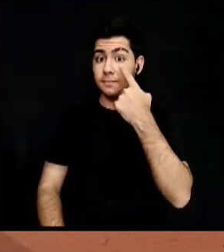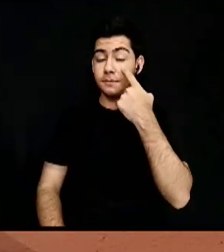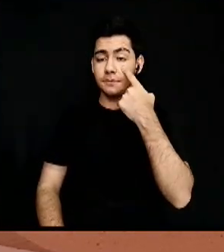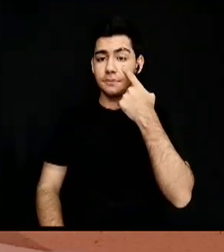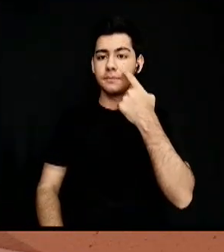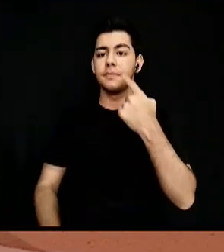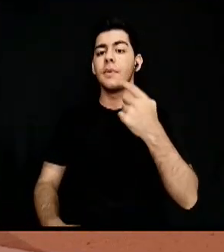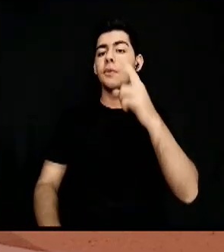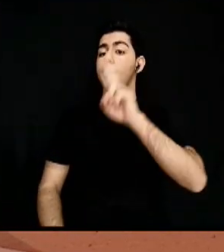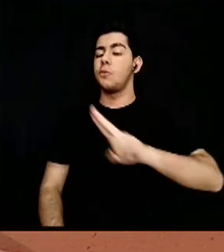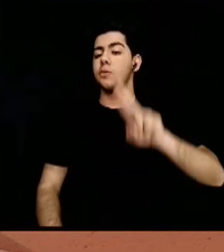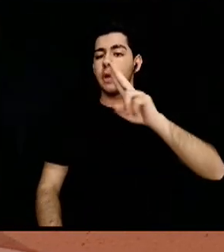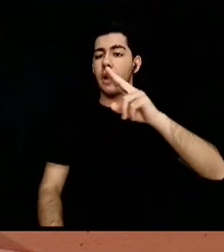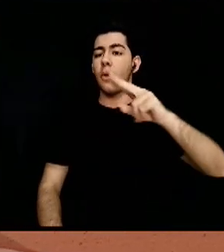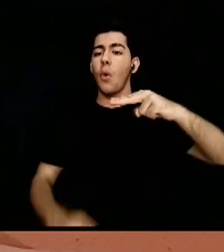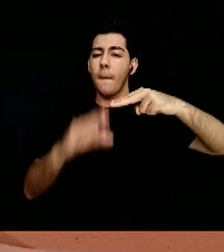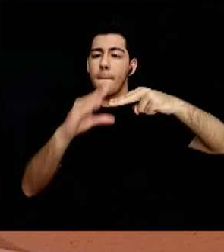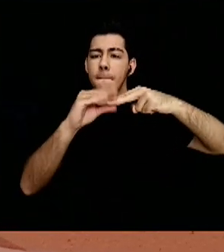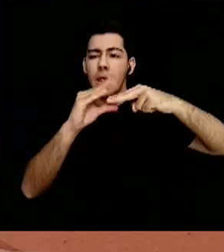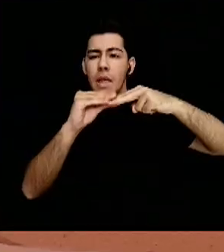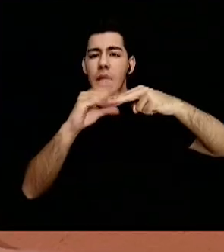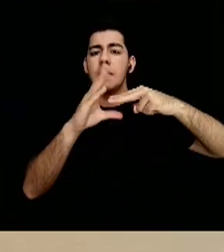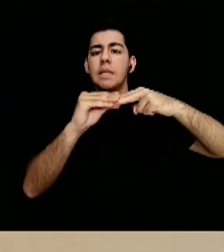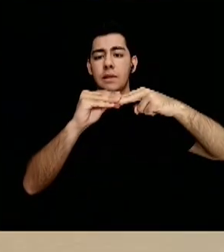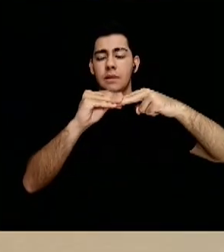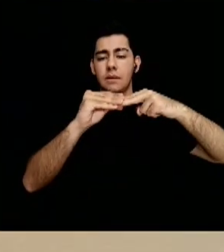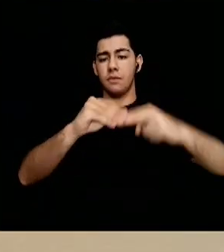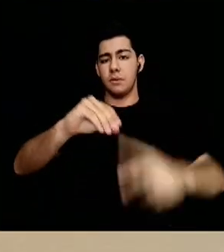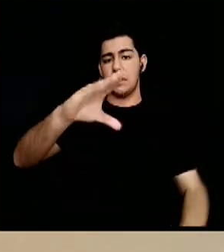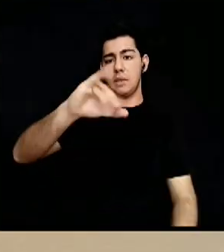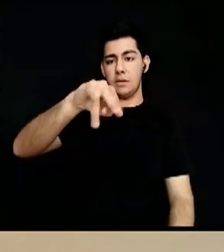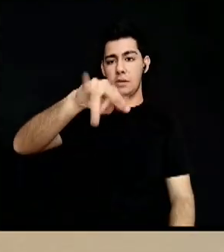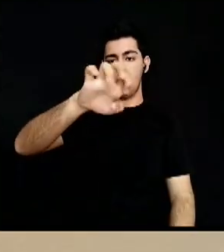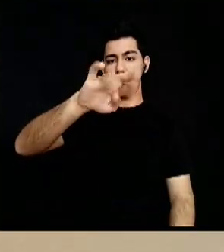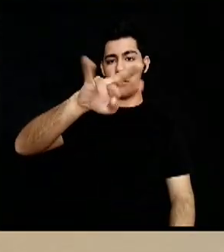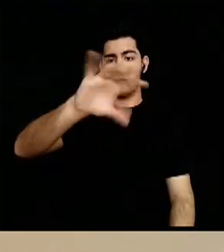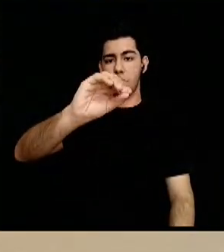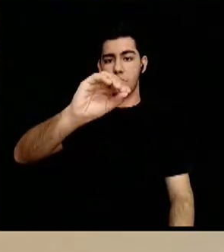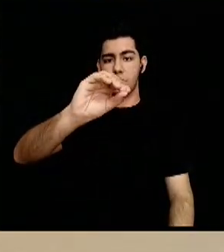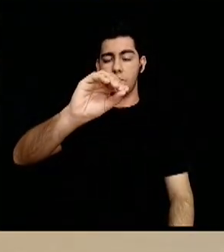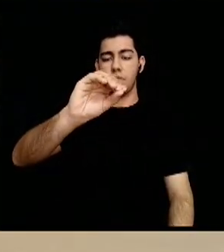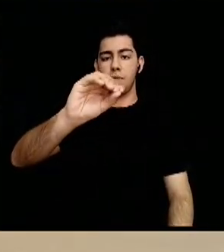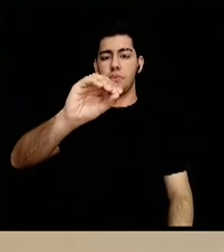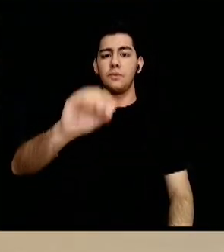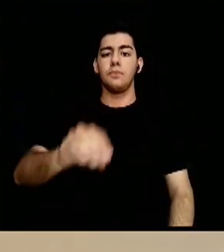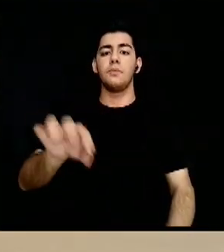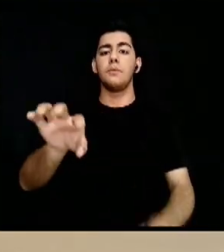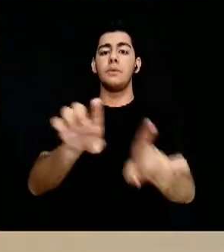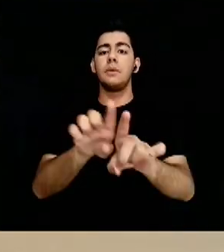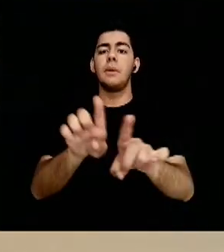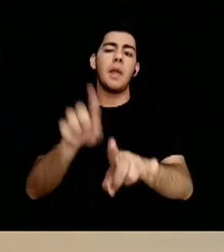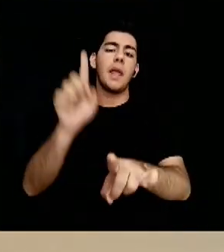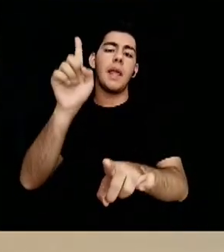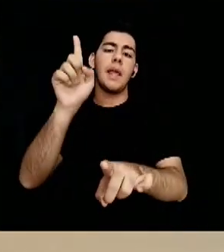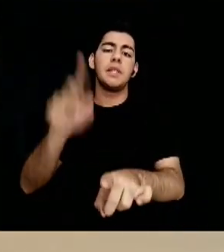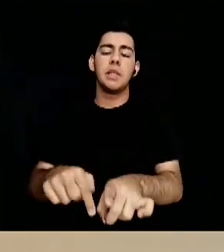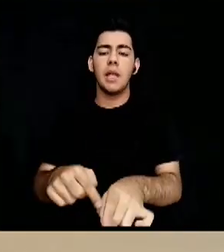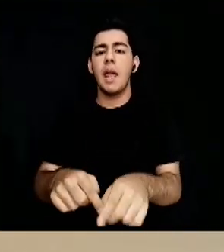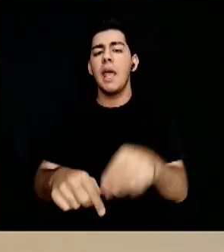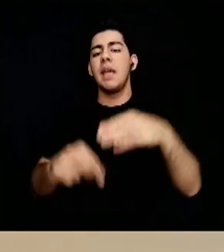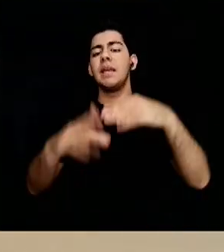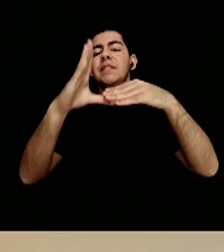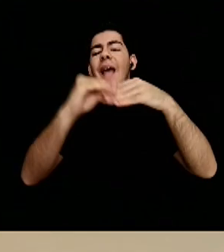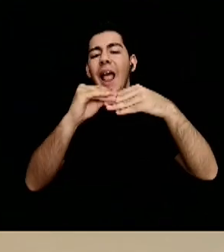pincel, esse é um pincel sintético, tá? De filamento sintético, é um pincelzinho chato. Sempre que eu for trabalhar com ele,